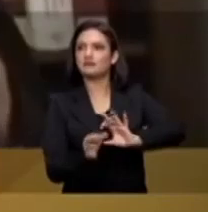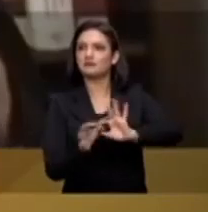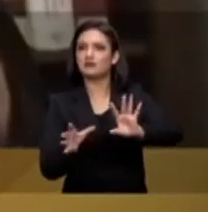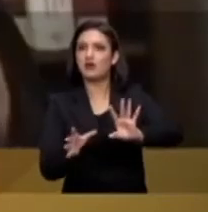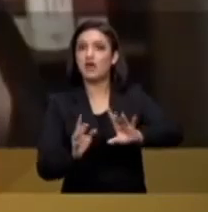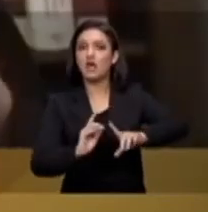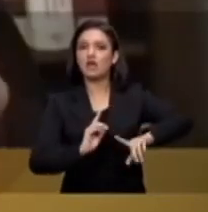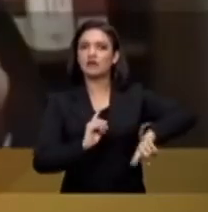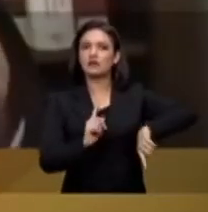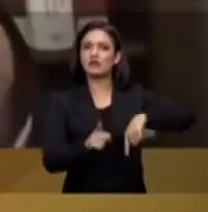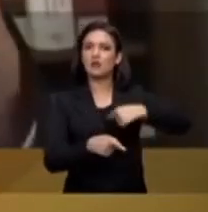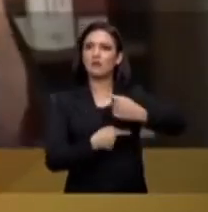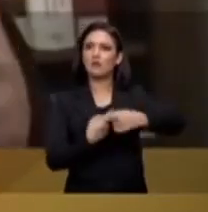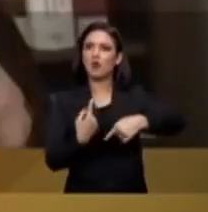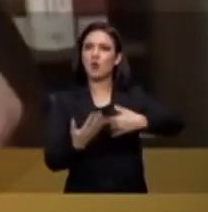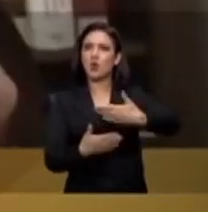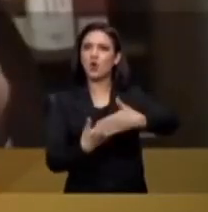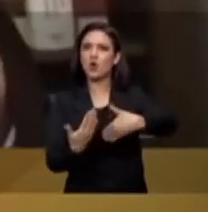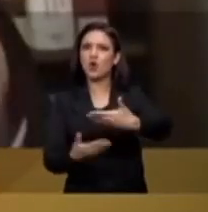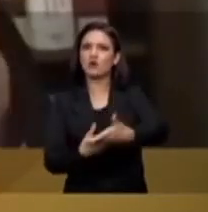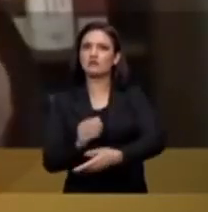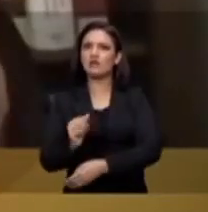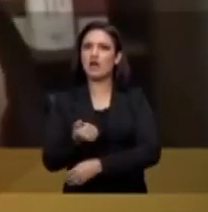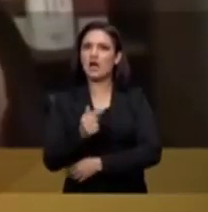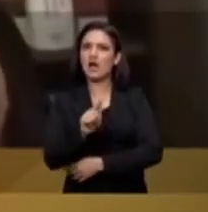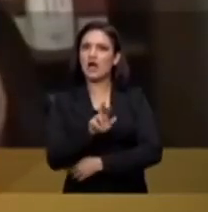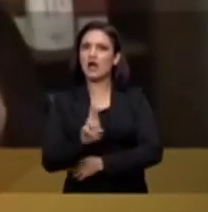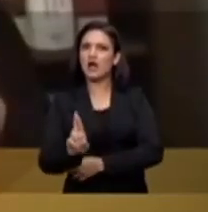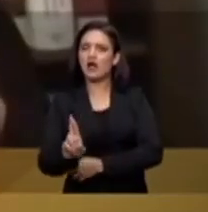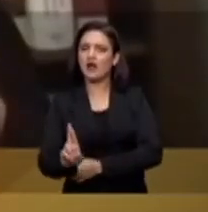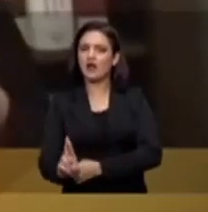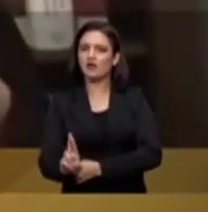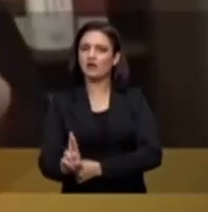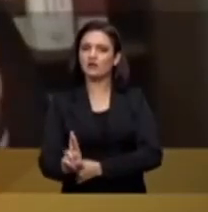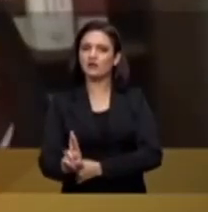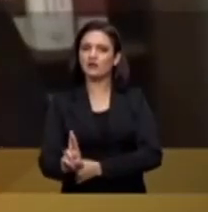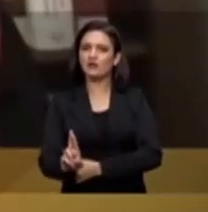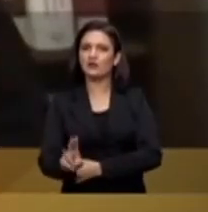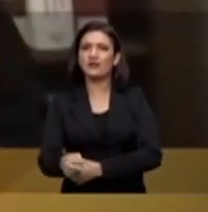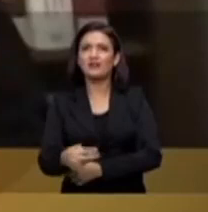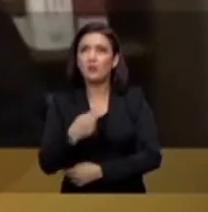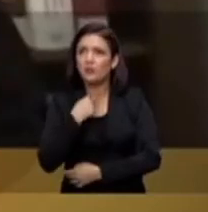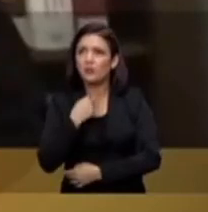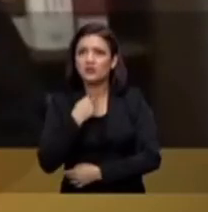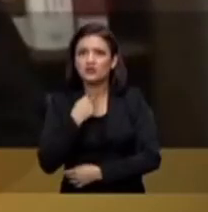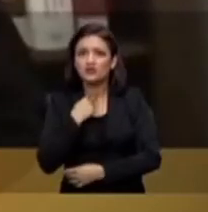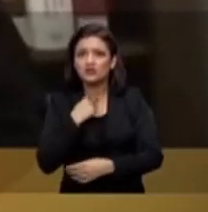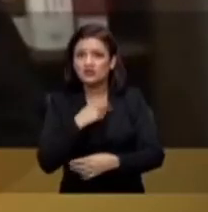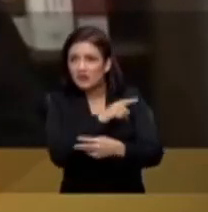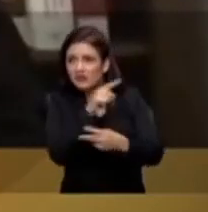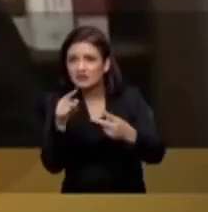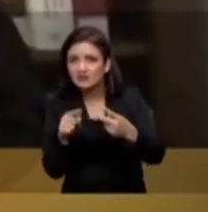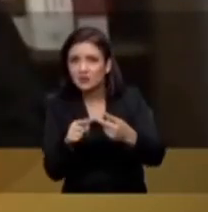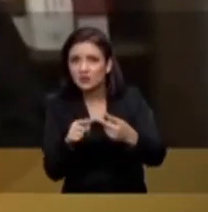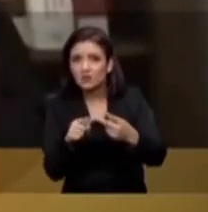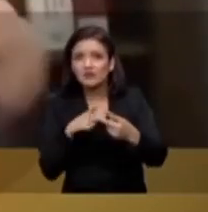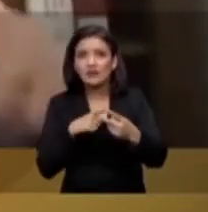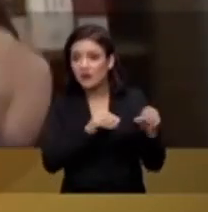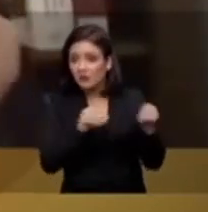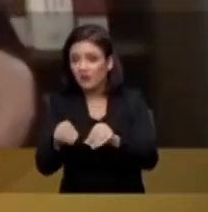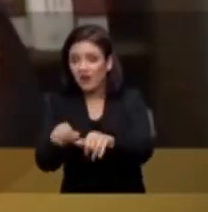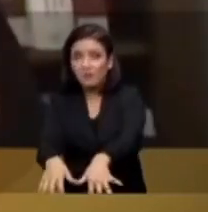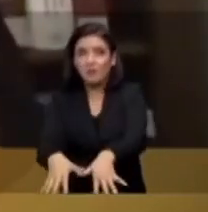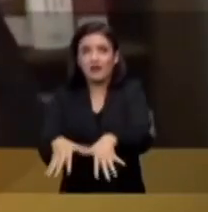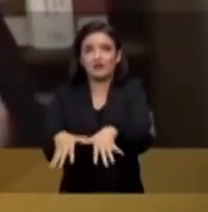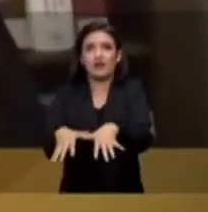agravos não poderiam, a meu ver, com a devida vênia, ser, num segundo momento, afetados ao plenário, porque